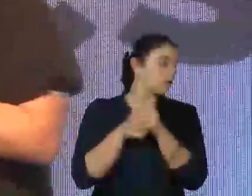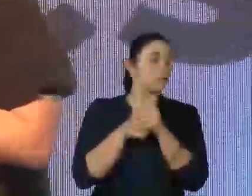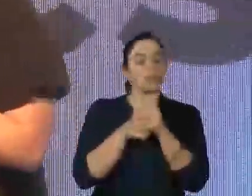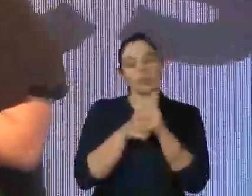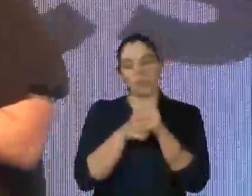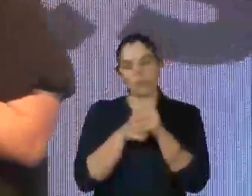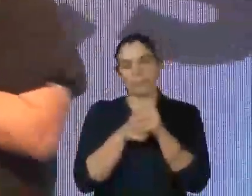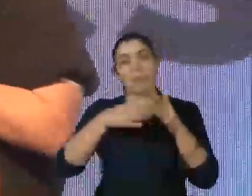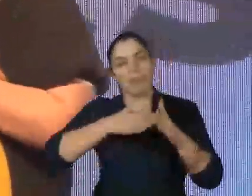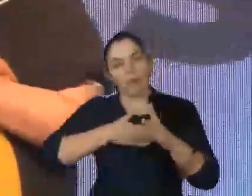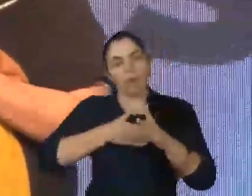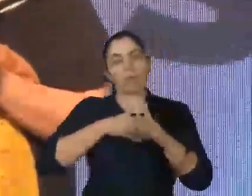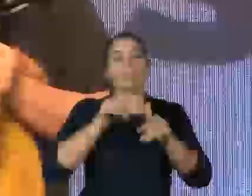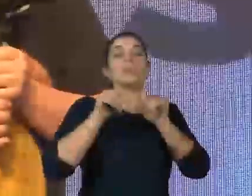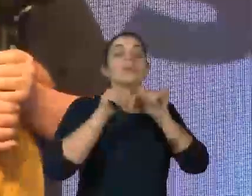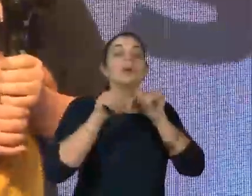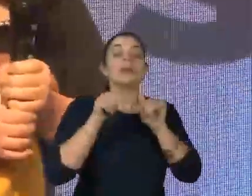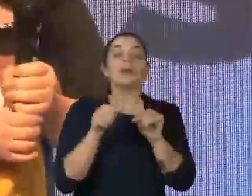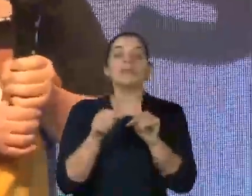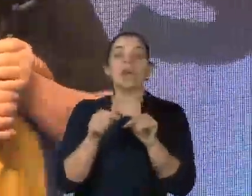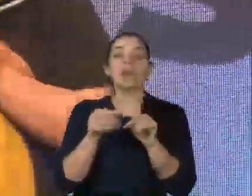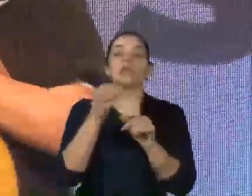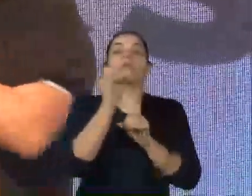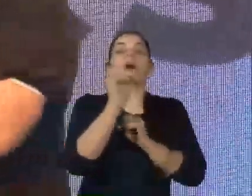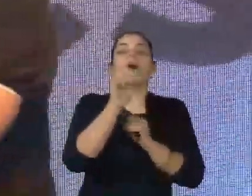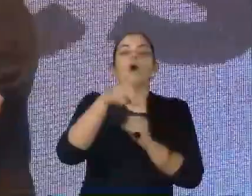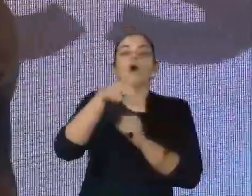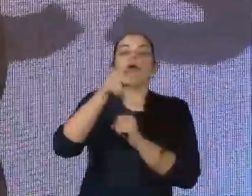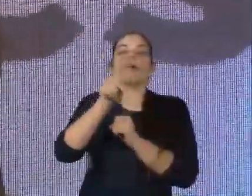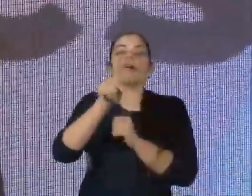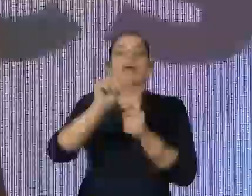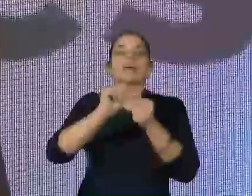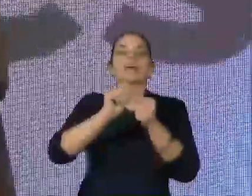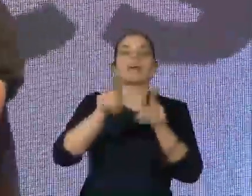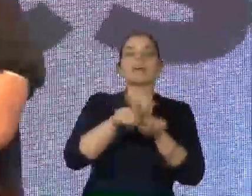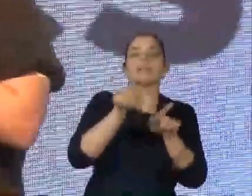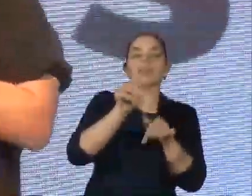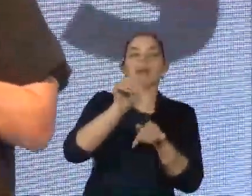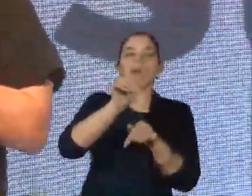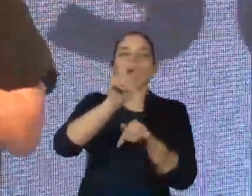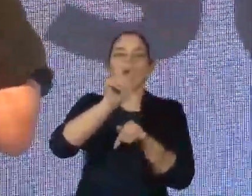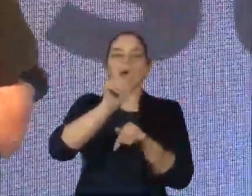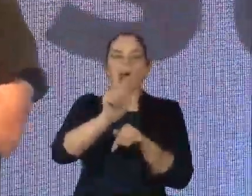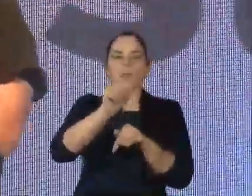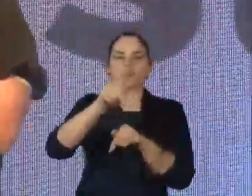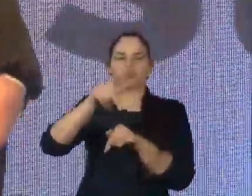Eu trabalhava na uma ONG que chama Apochá, né? Então,